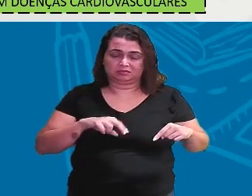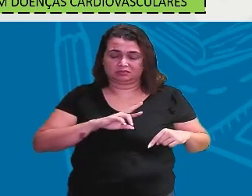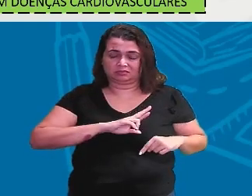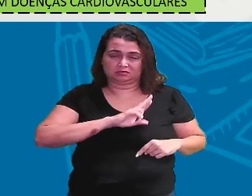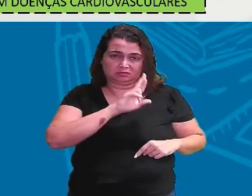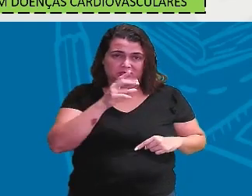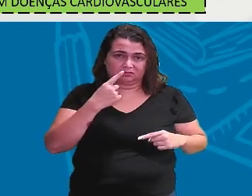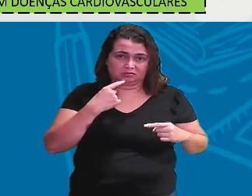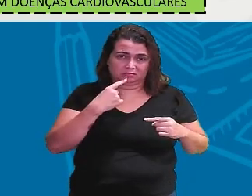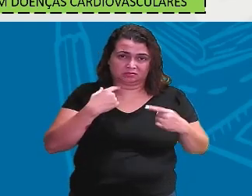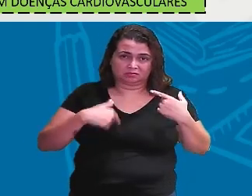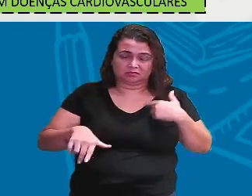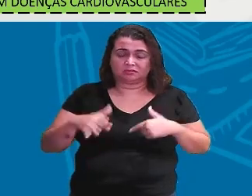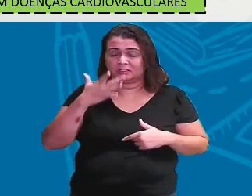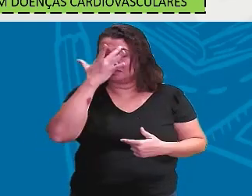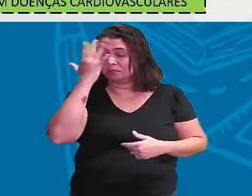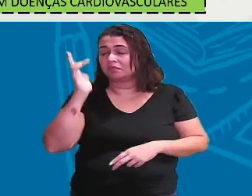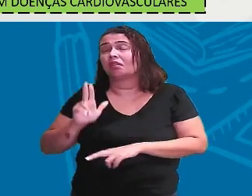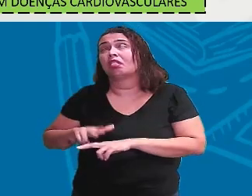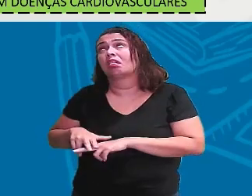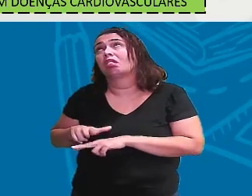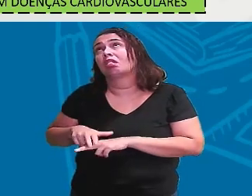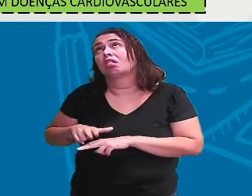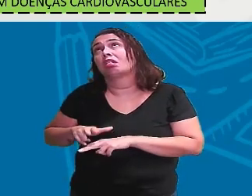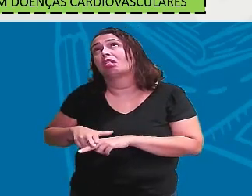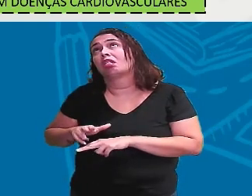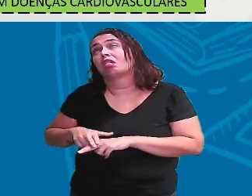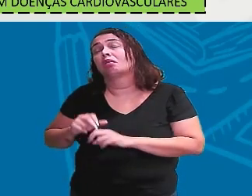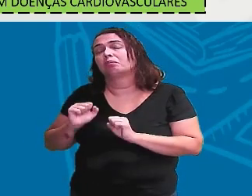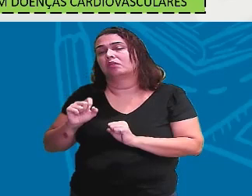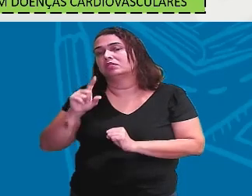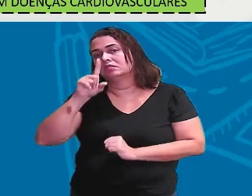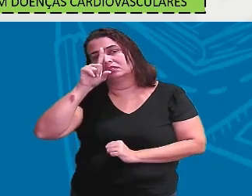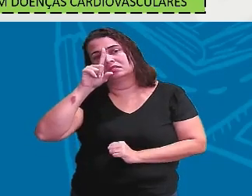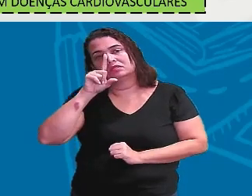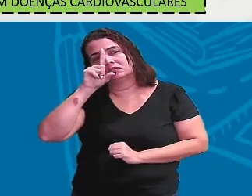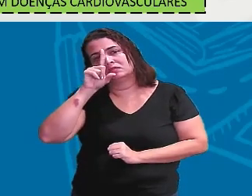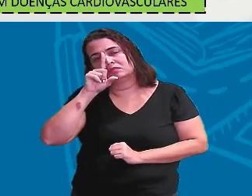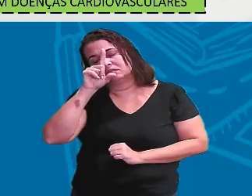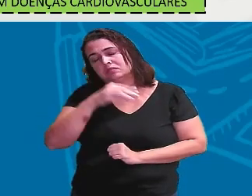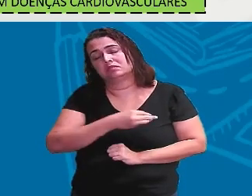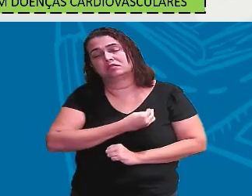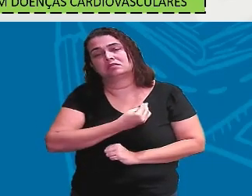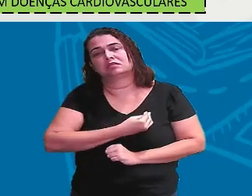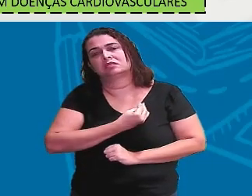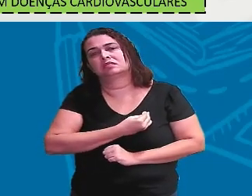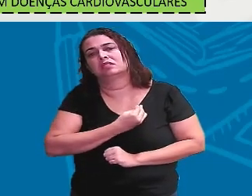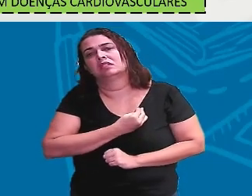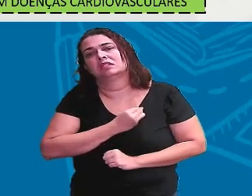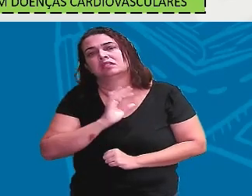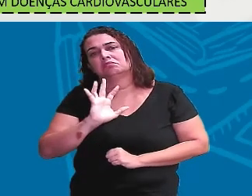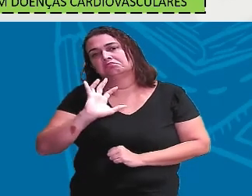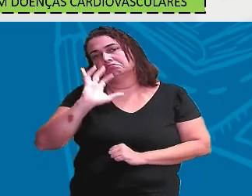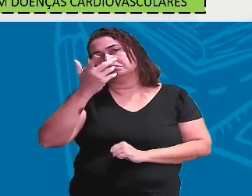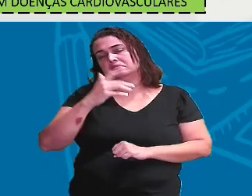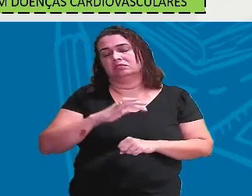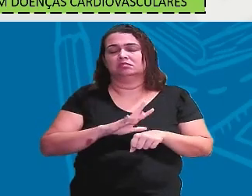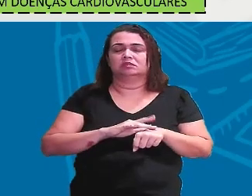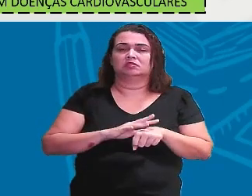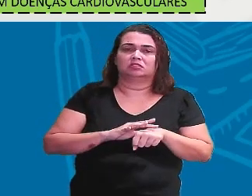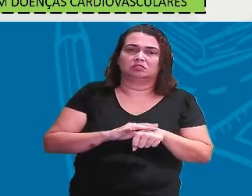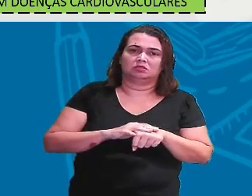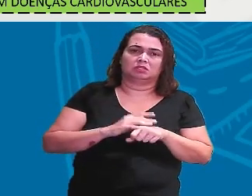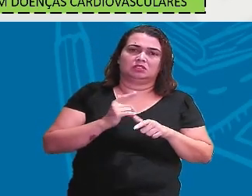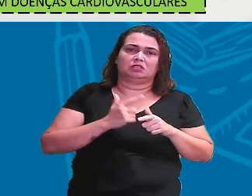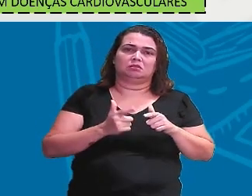Então, pessoas sedentárias possuem maiores riscos de desenvolverem doenças